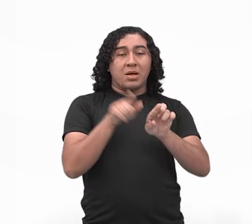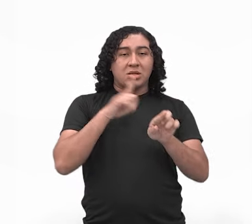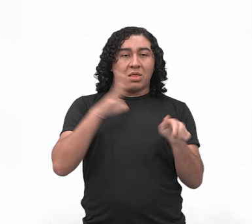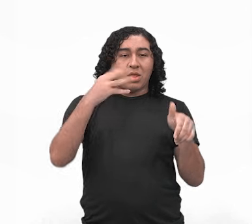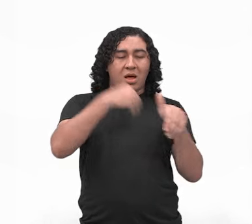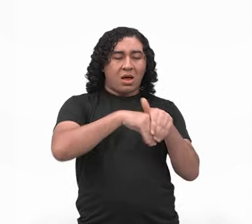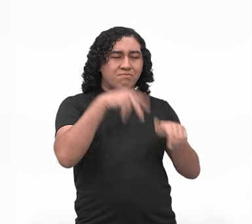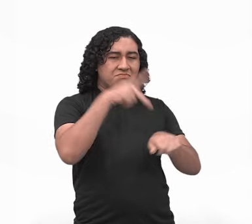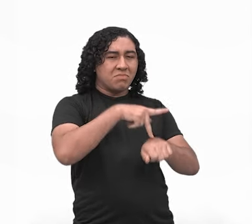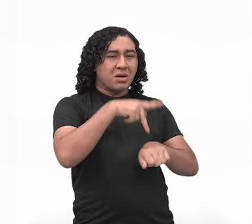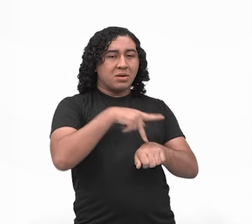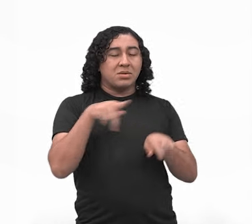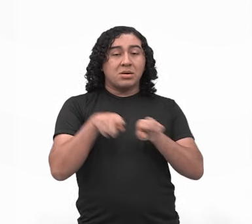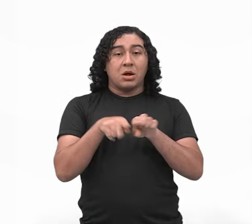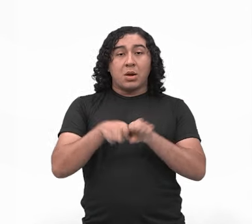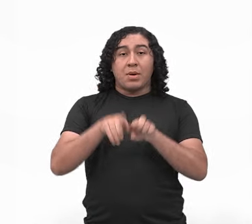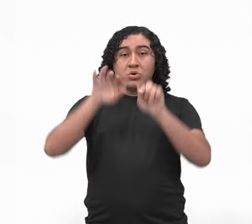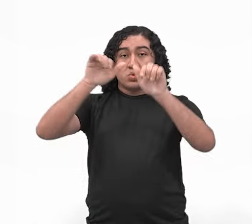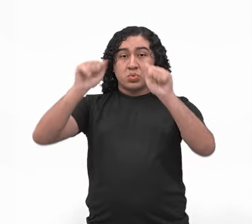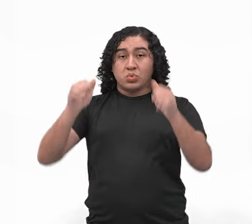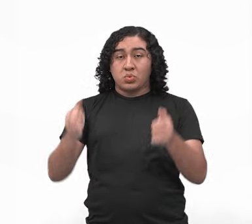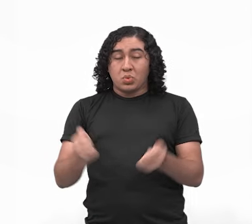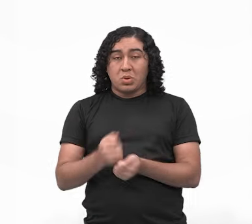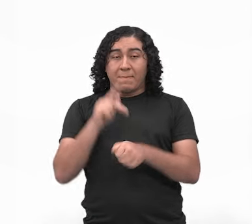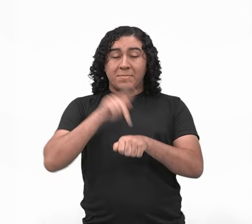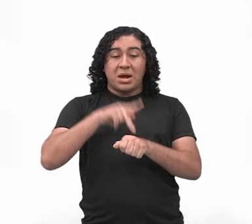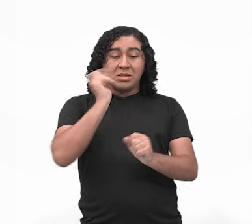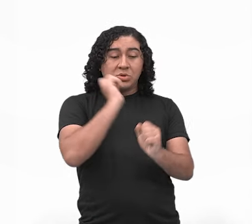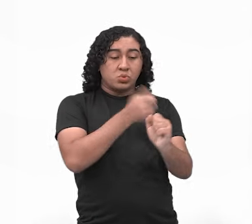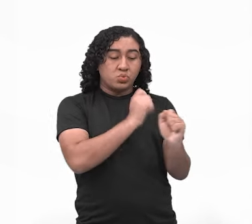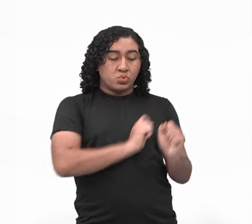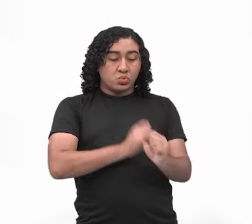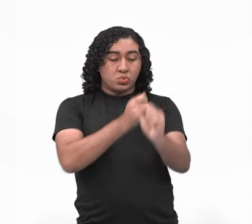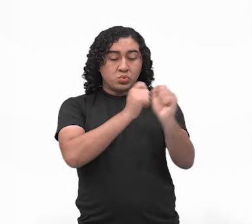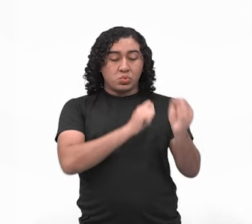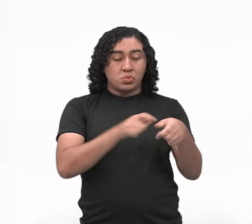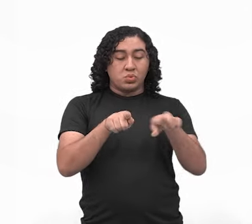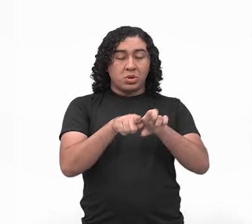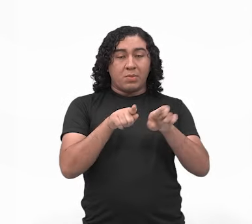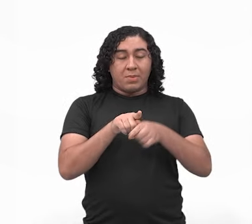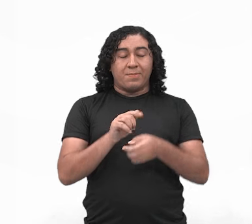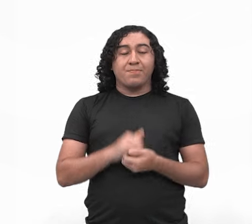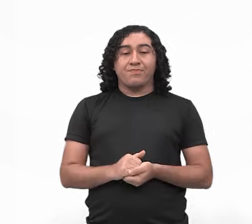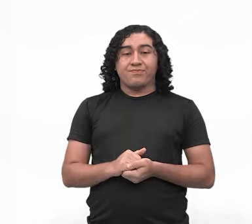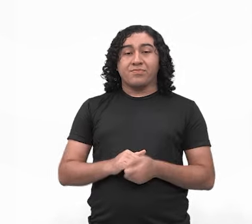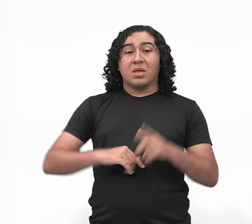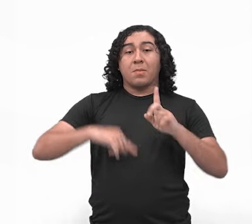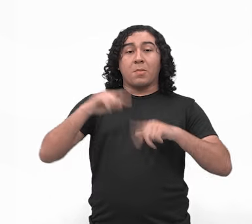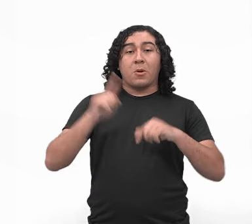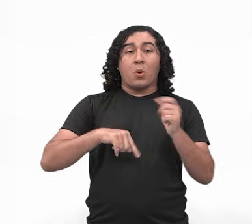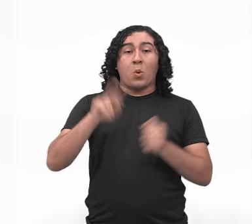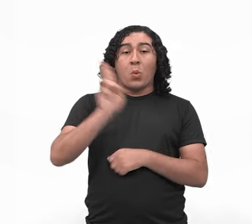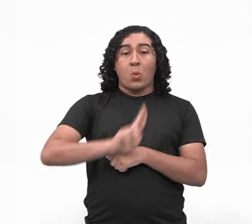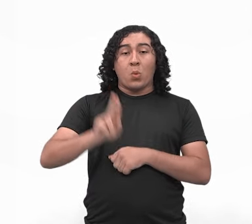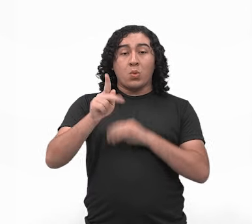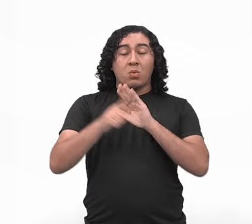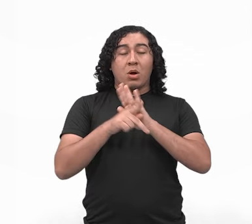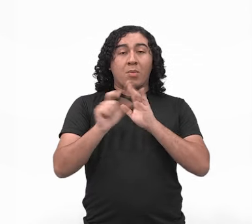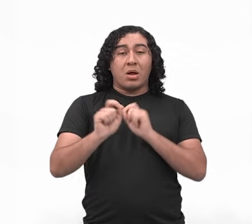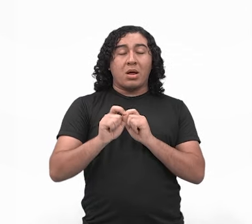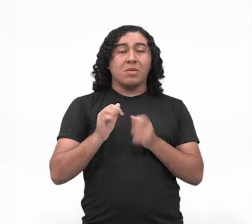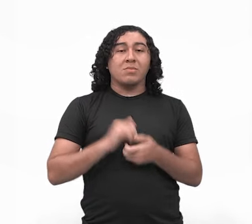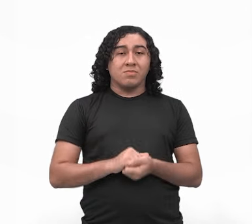e etc. Esculturas em pedras, cerâmicas decorativas. Os materiais que eram utilizados, pigmentos